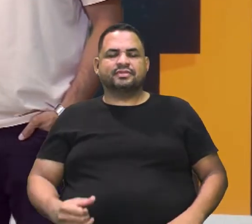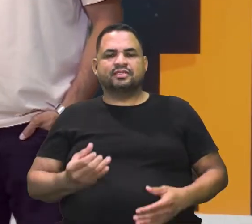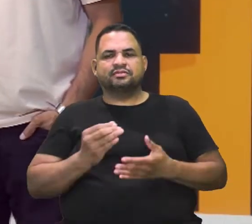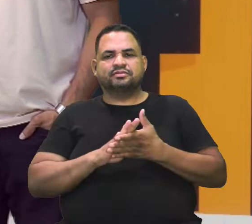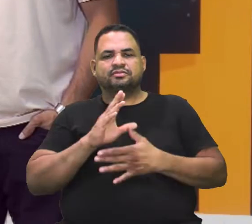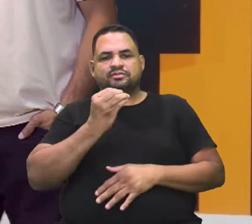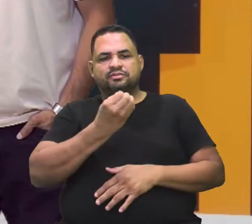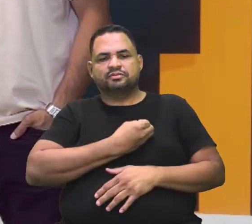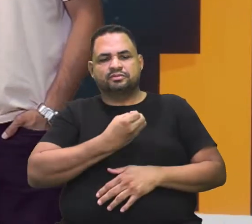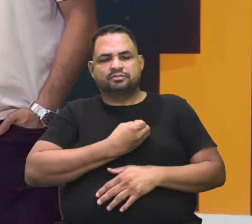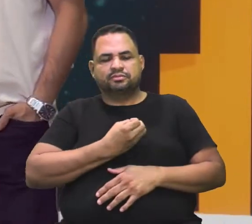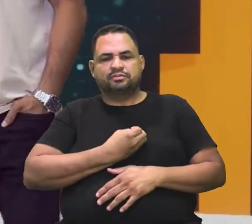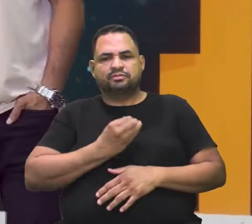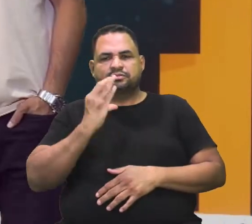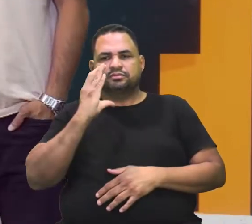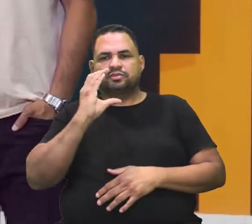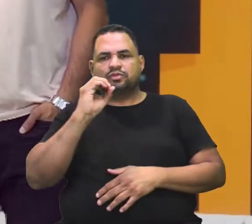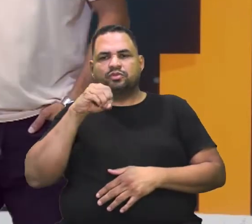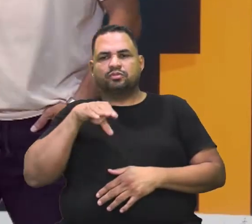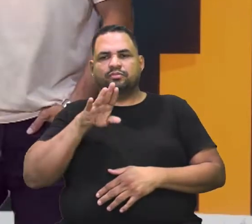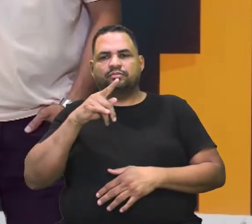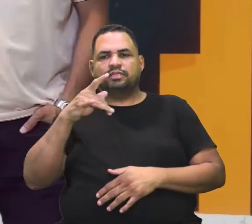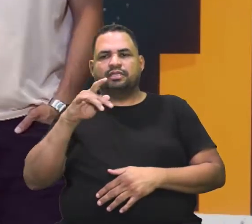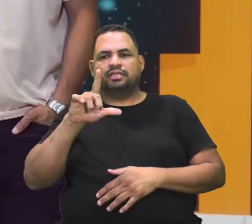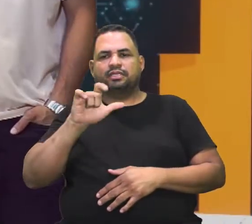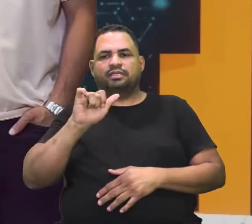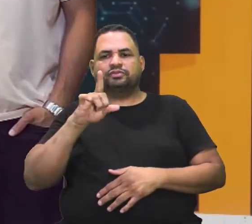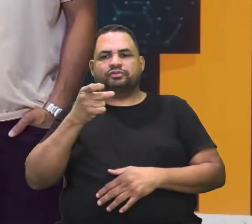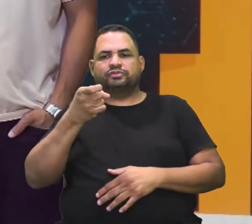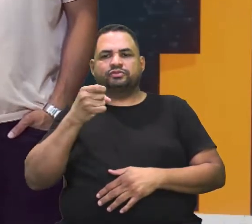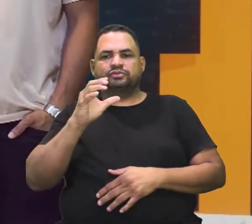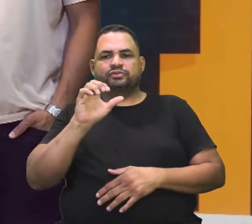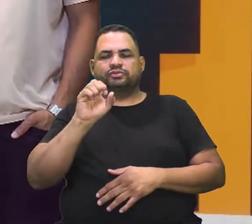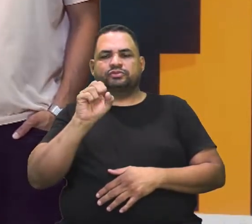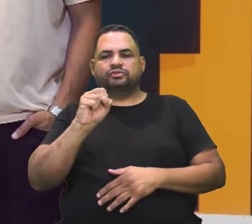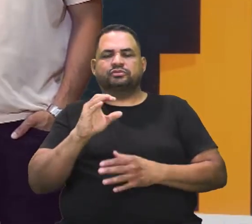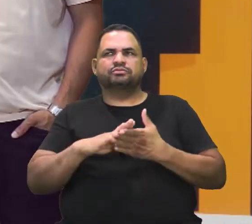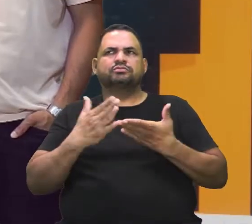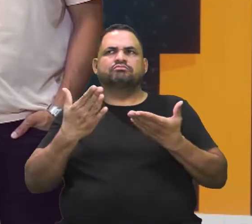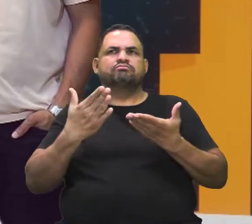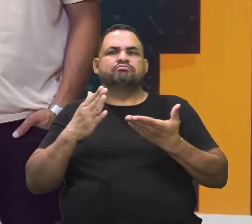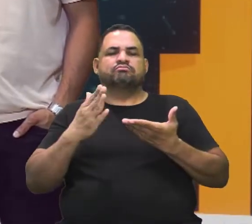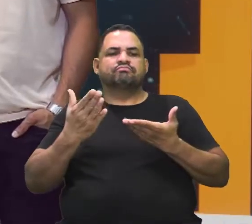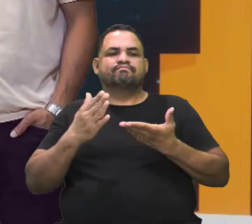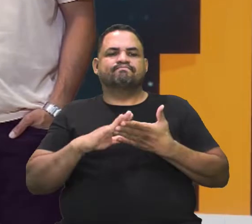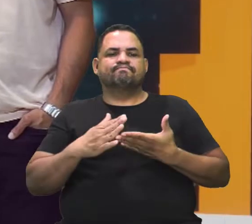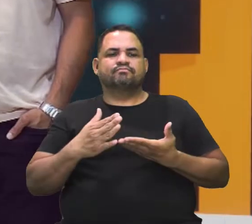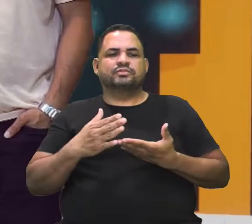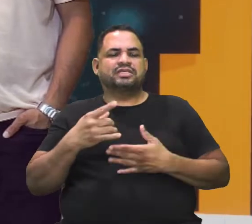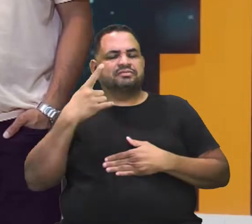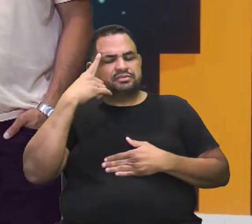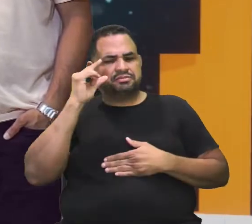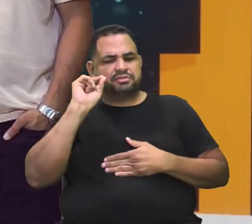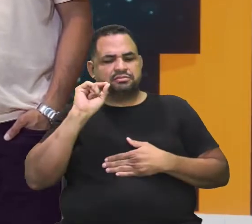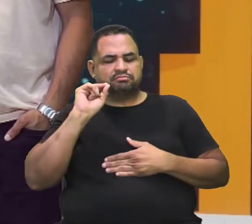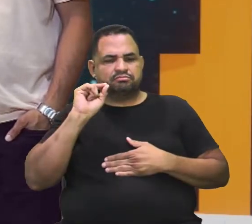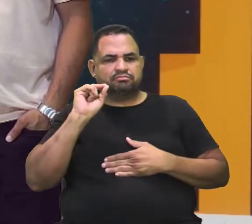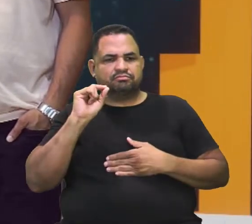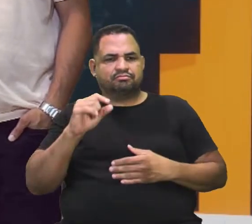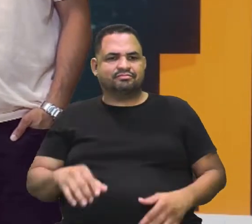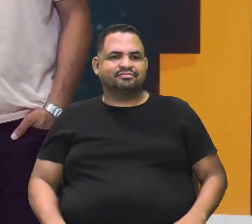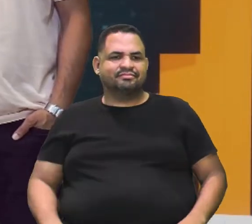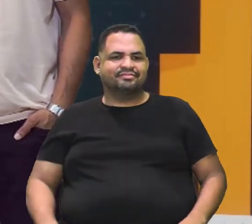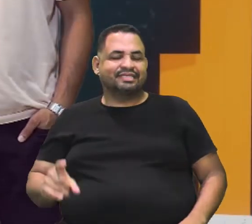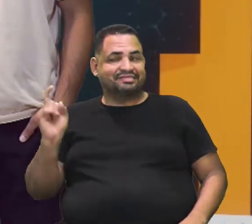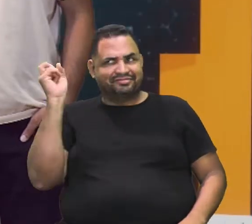números complexos? E aí, flui alguma coisa? O que passa na cabeça de vocês? Eu acho que a única coisa que passa na cabeça deles é que é complexo,